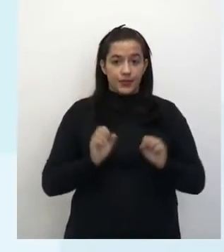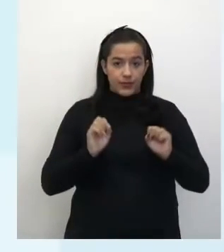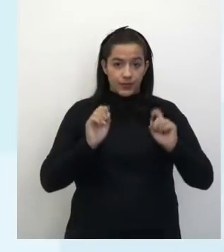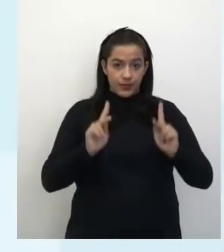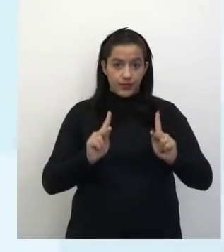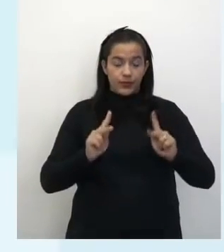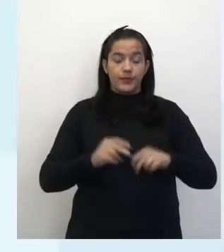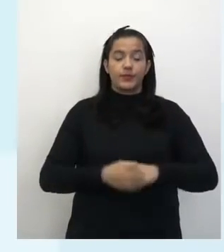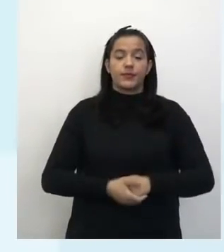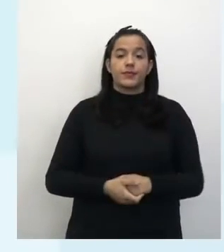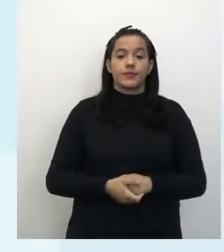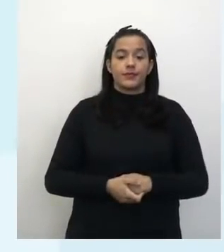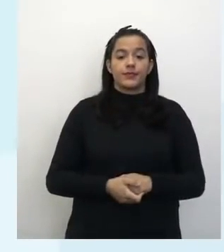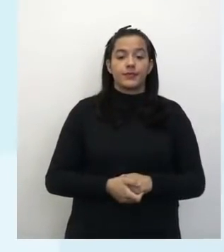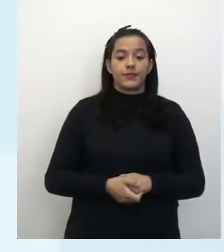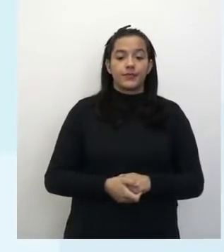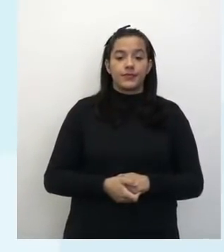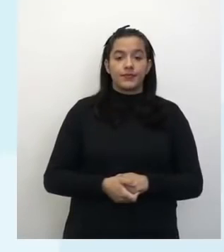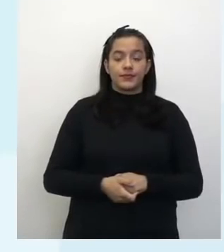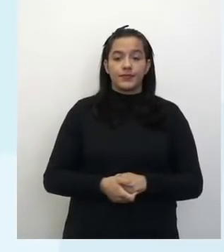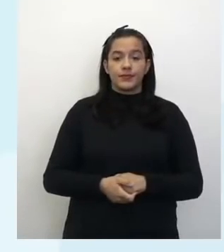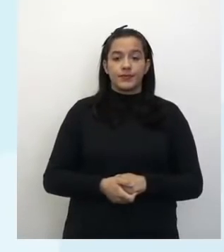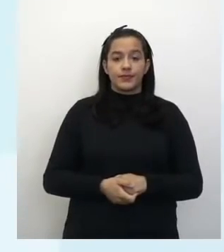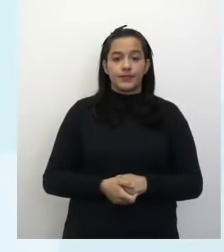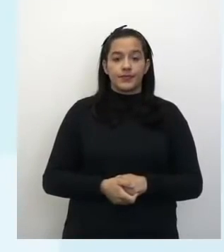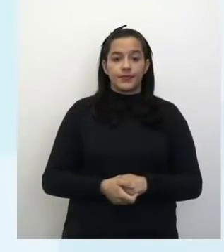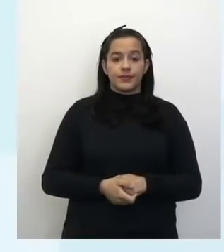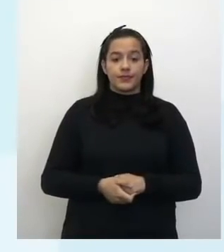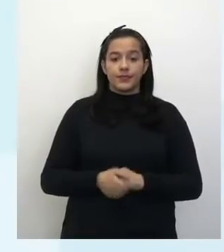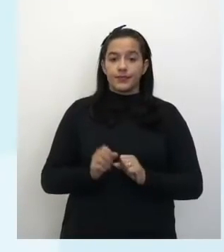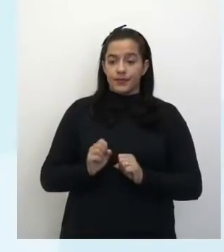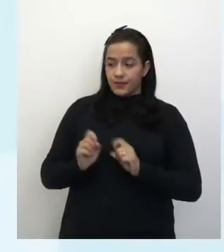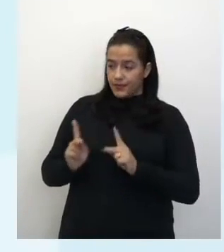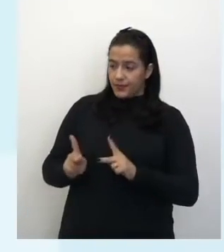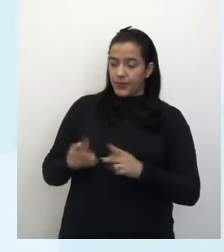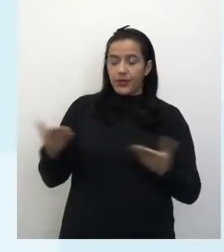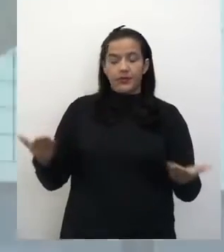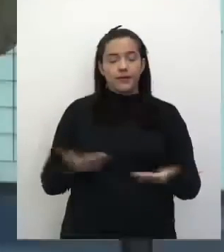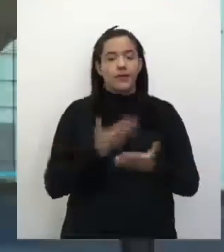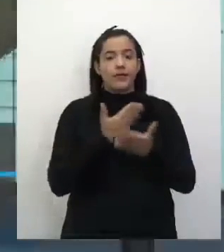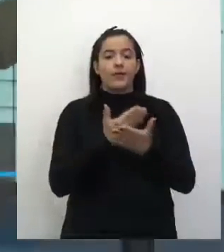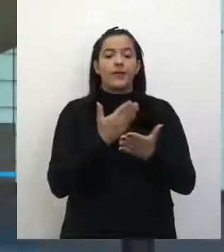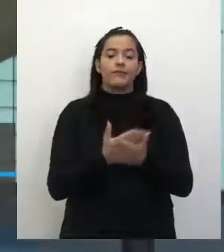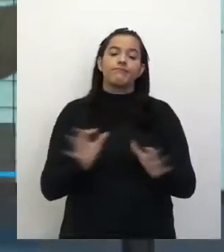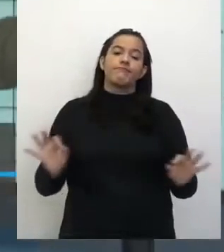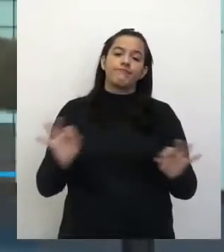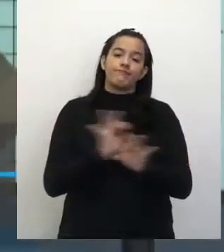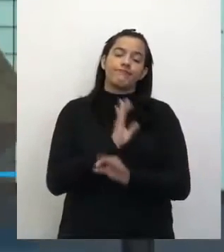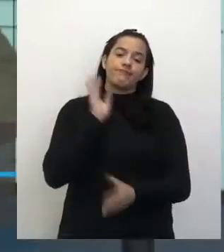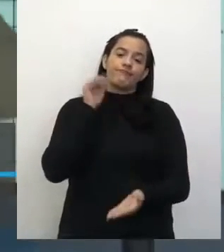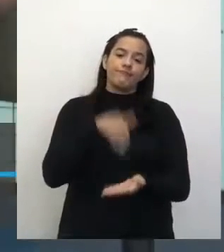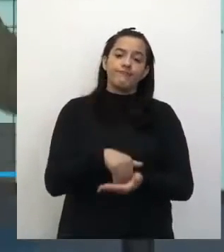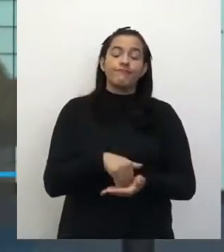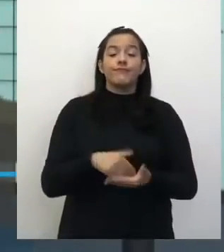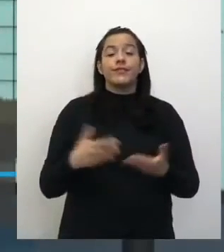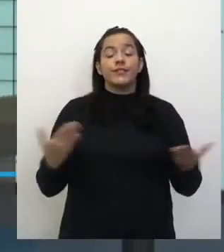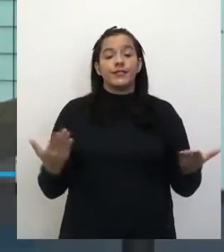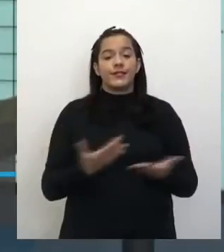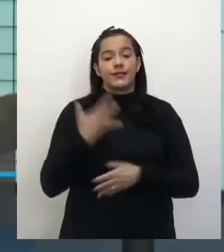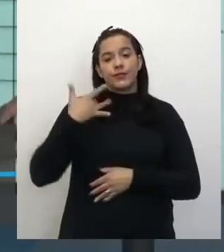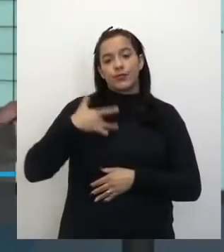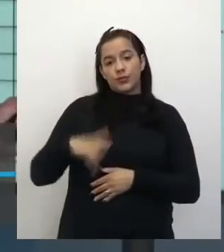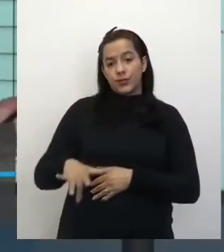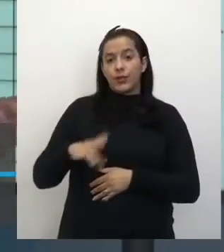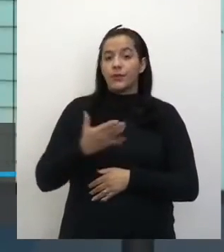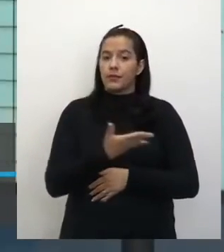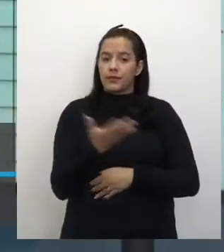y. .mate e @jonasalmeida89, não é isso, Jonas? Isso aí. E é isso aí, a aula tá chegando ao fim, né? Que pena, né? Tem bastante coisa para falar,